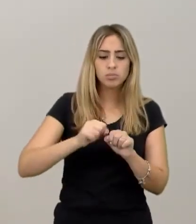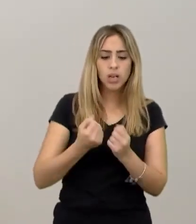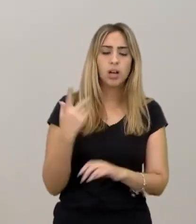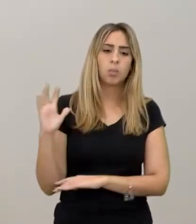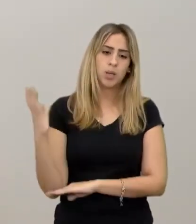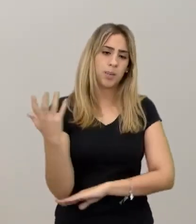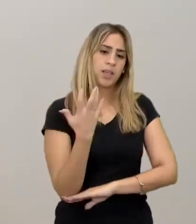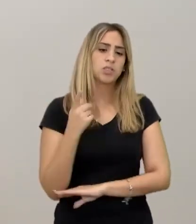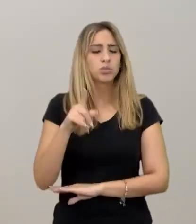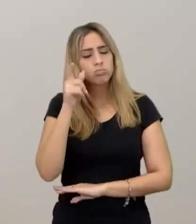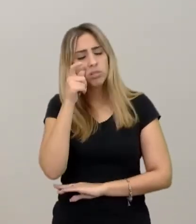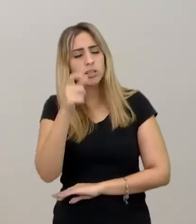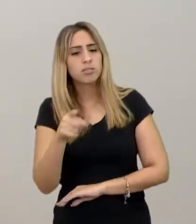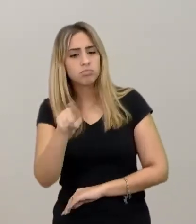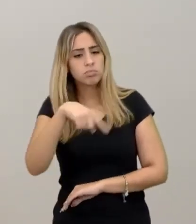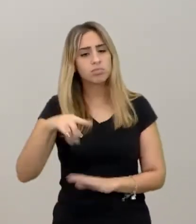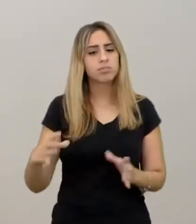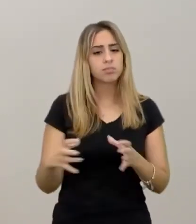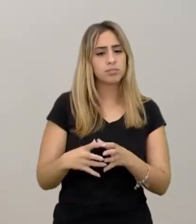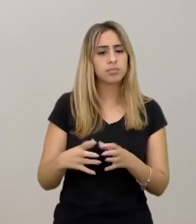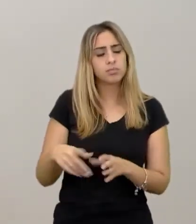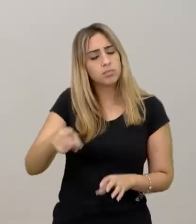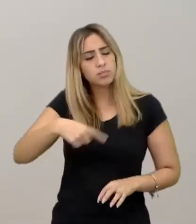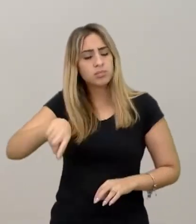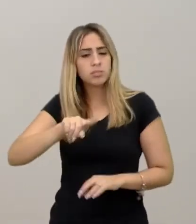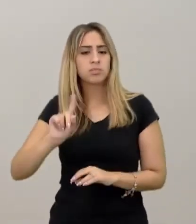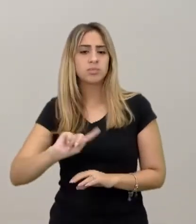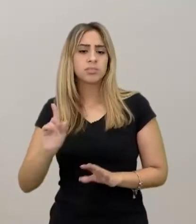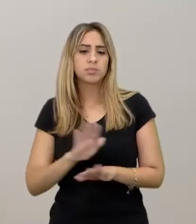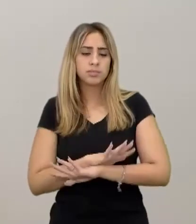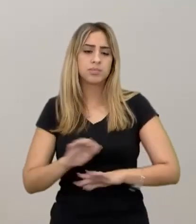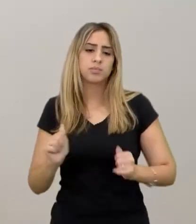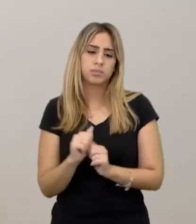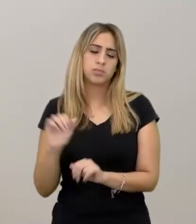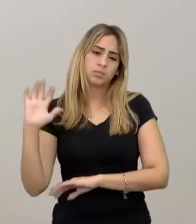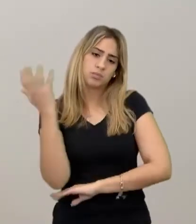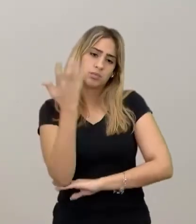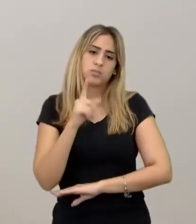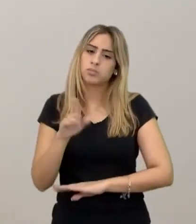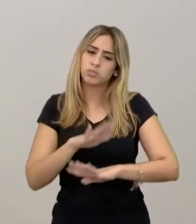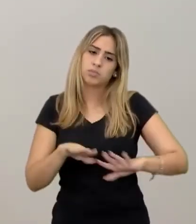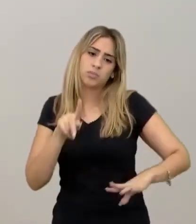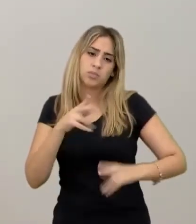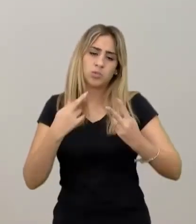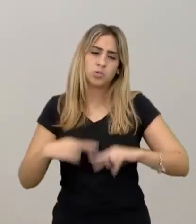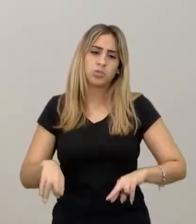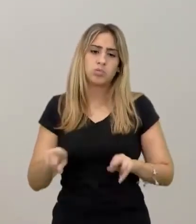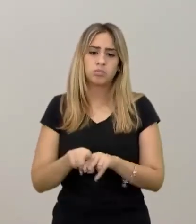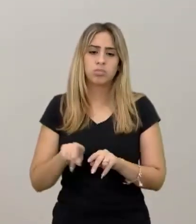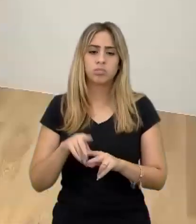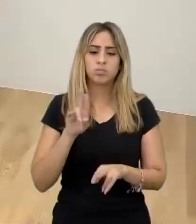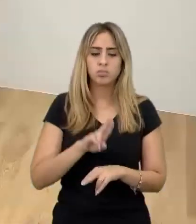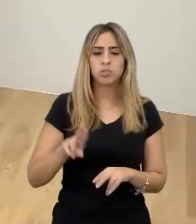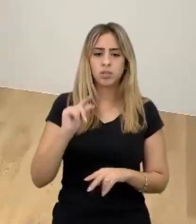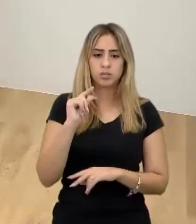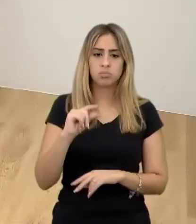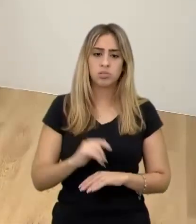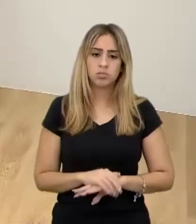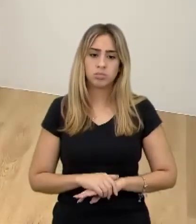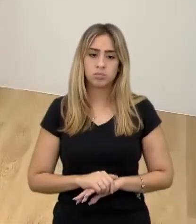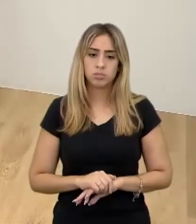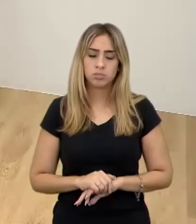porque o interessante desses grupos é que eles não vão acabar com a natureza, eles não acabam com os recursos, eles vão utilizando aos poucos,